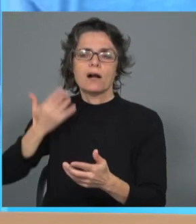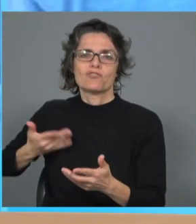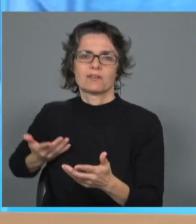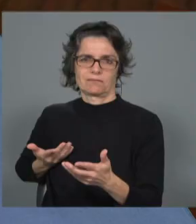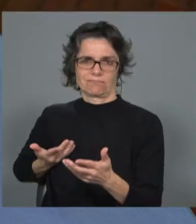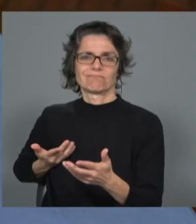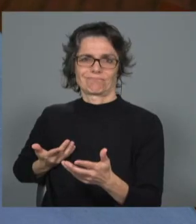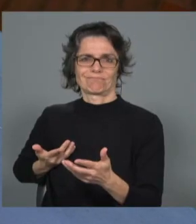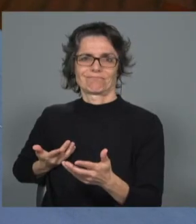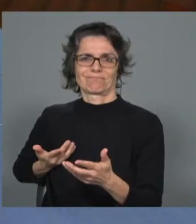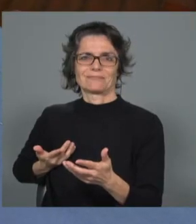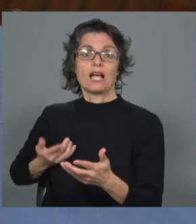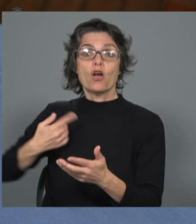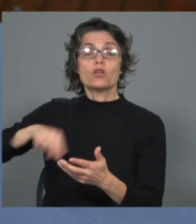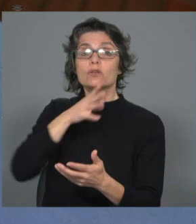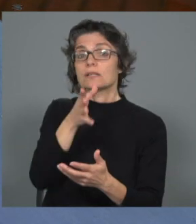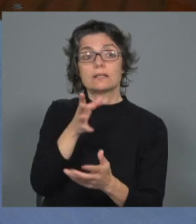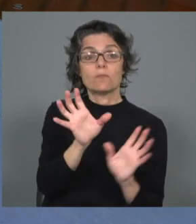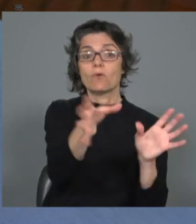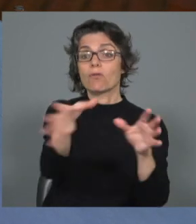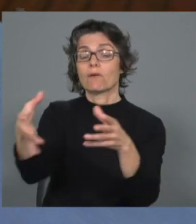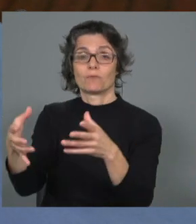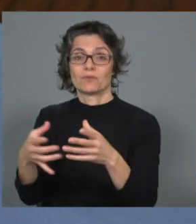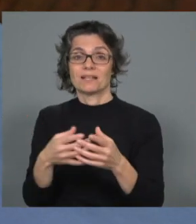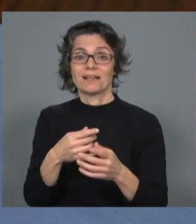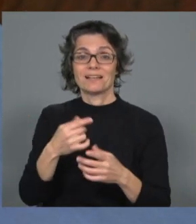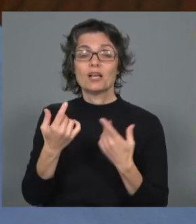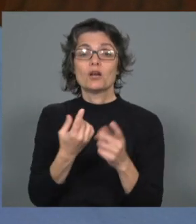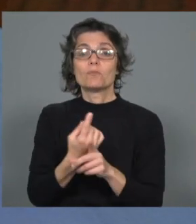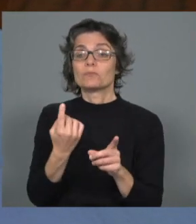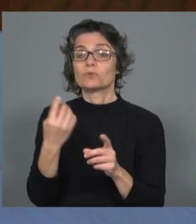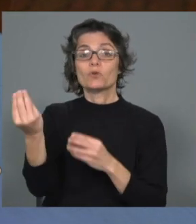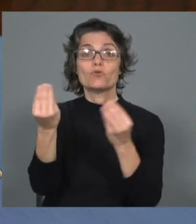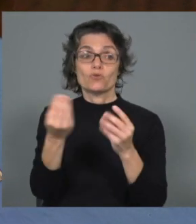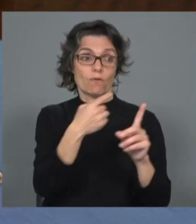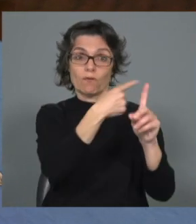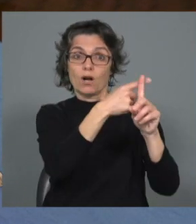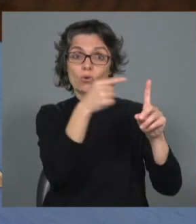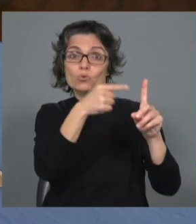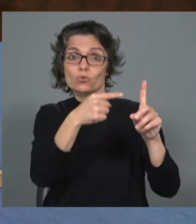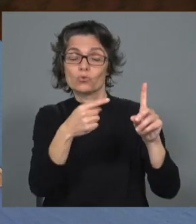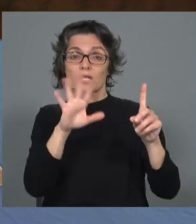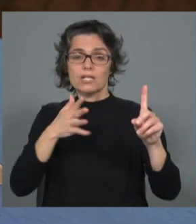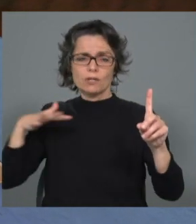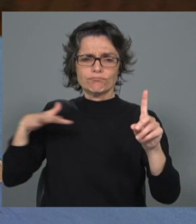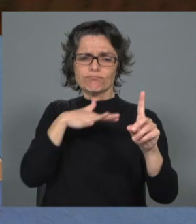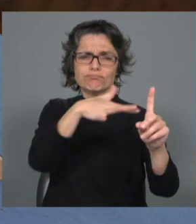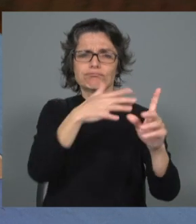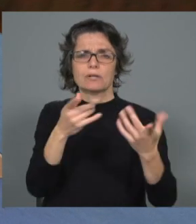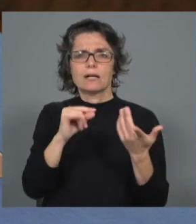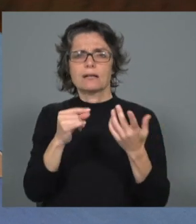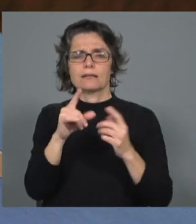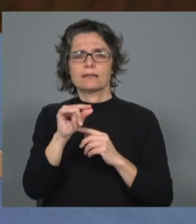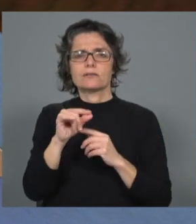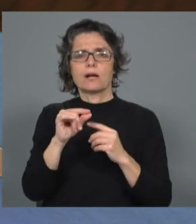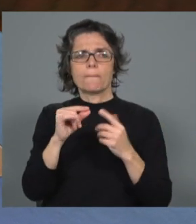E nós dizemos muito isto nas comunidades onde vamos. Muitos daqueles que estiveram com a cruz, muitos daqueles que preparam as dinâmicas de vivência agora